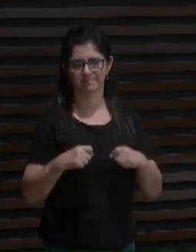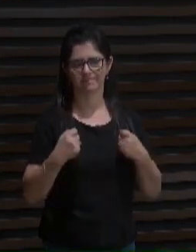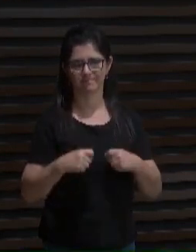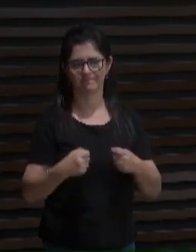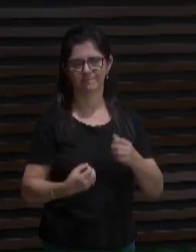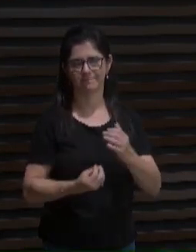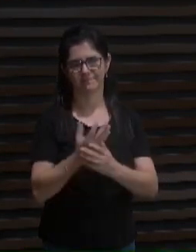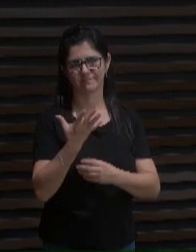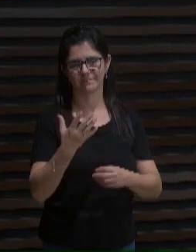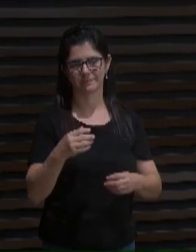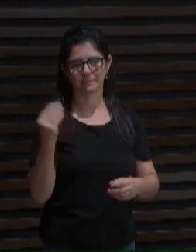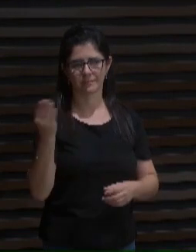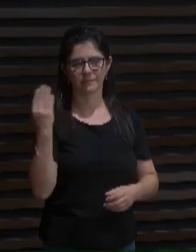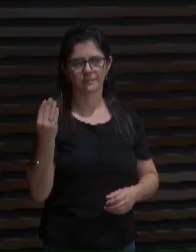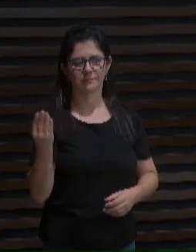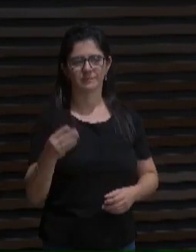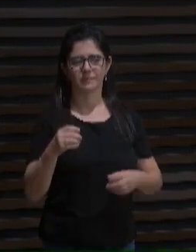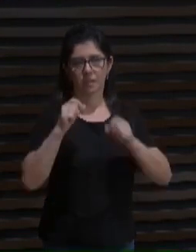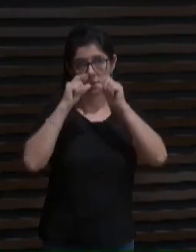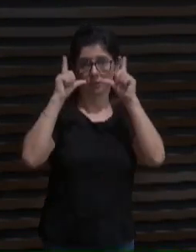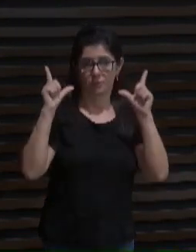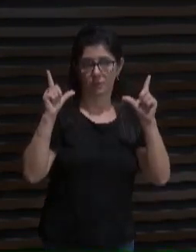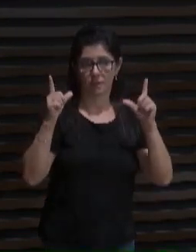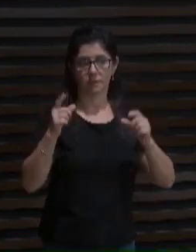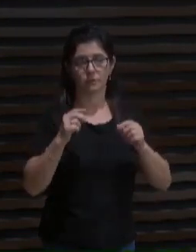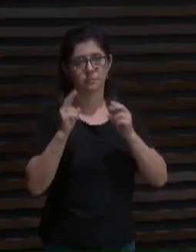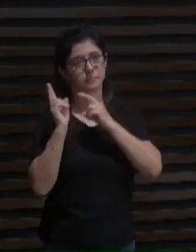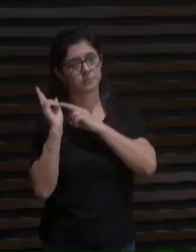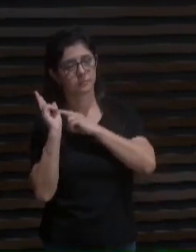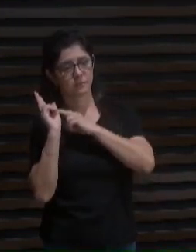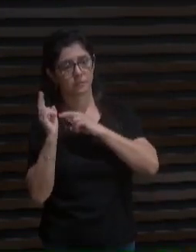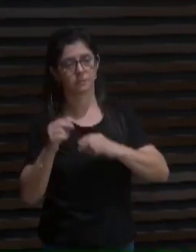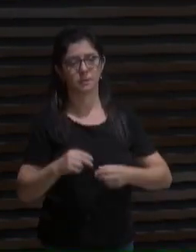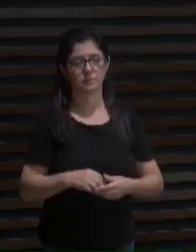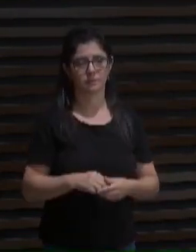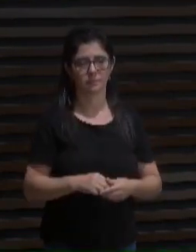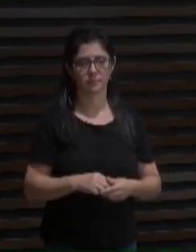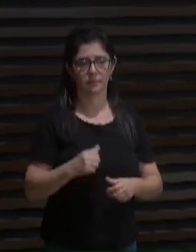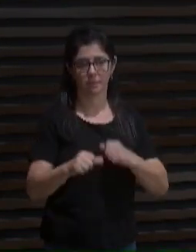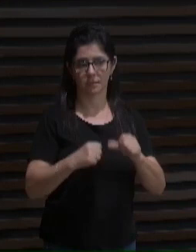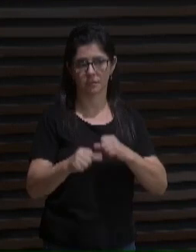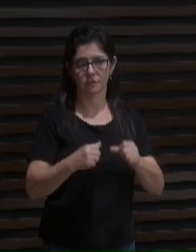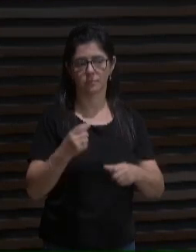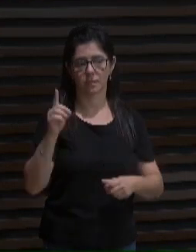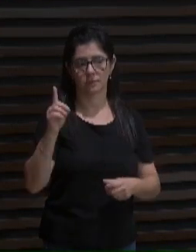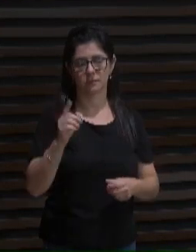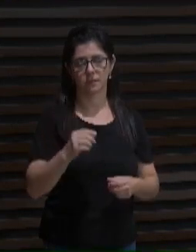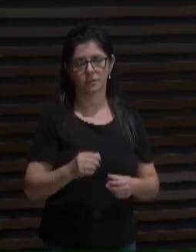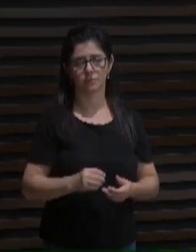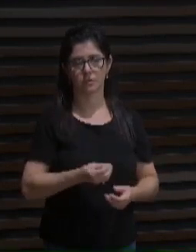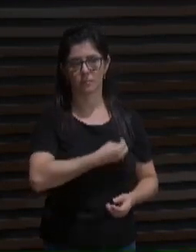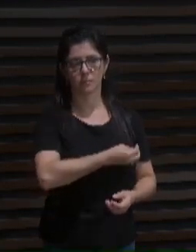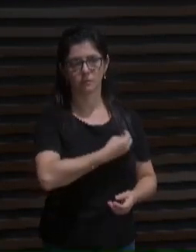Acordado, dormindo. Isso não muda Deus, isso me muda. Olha que precioso.